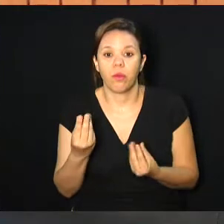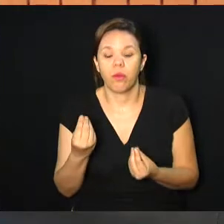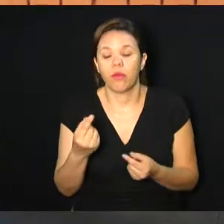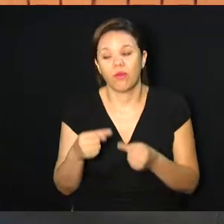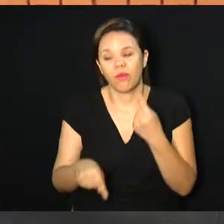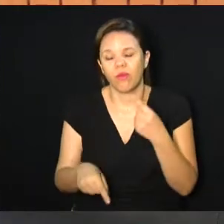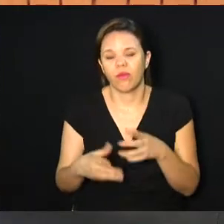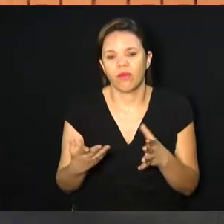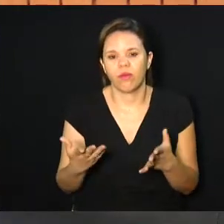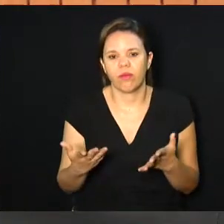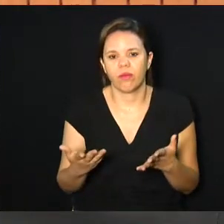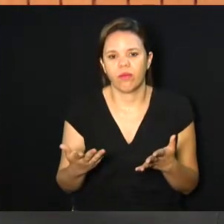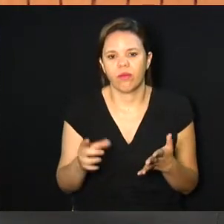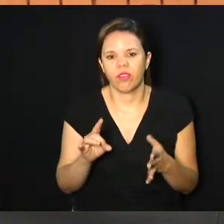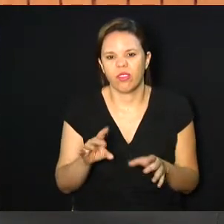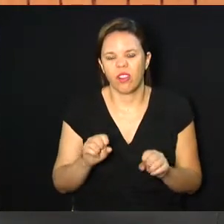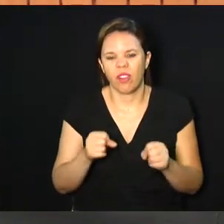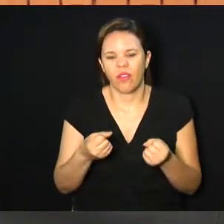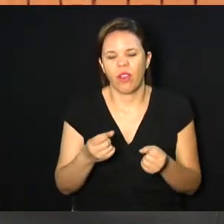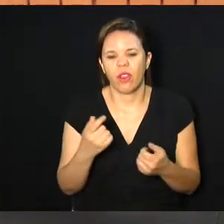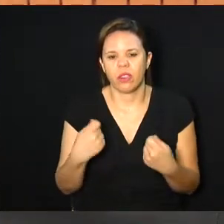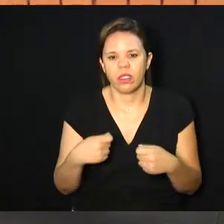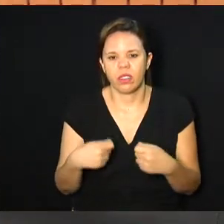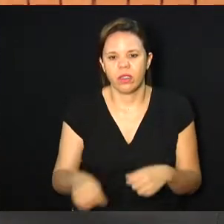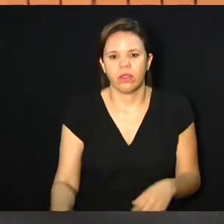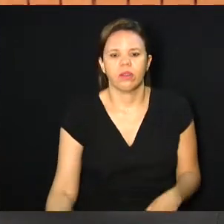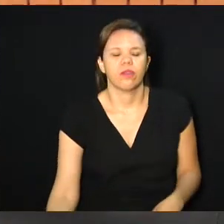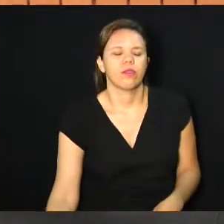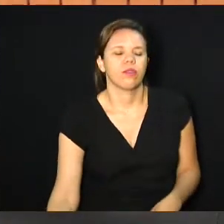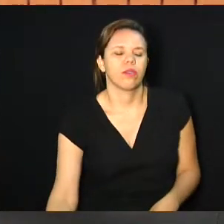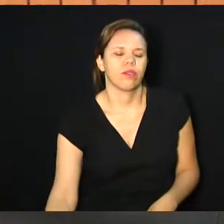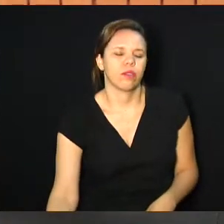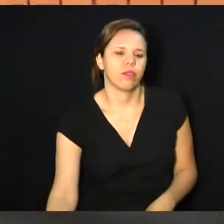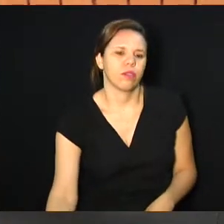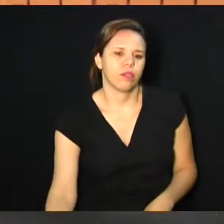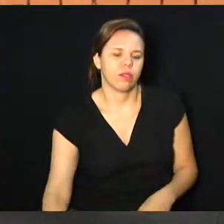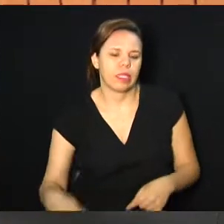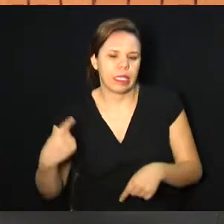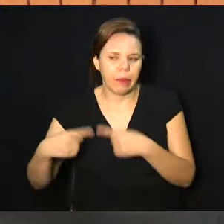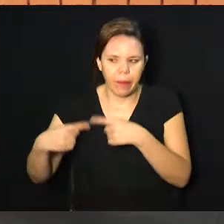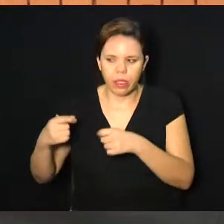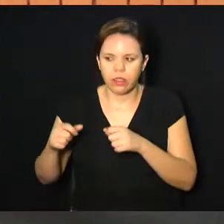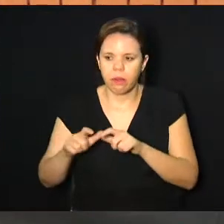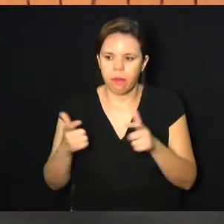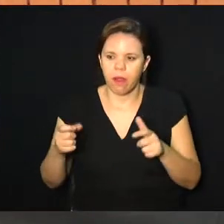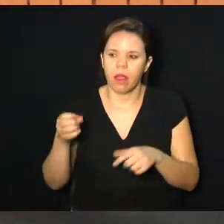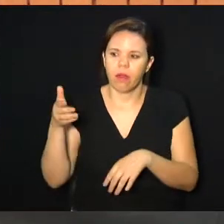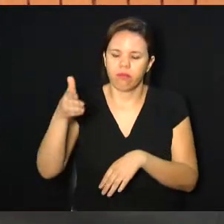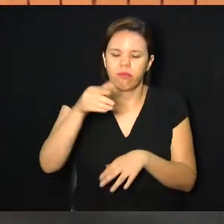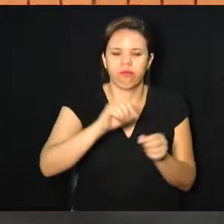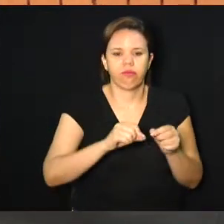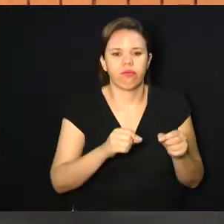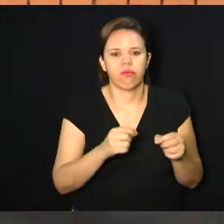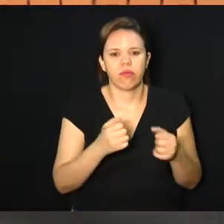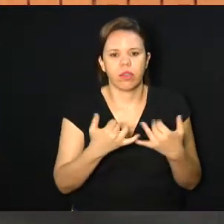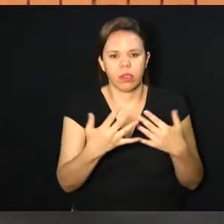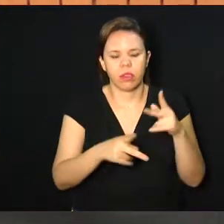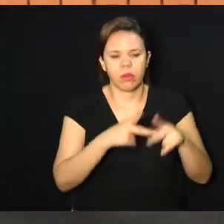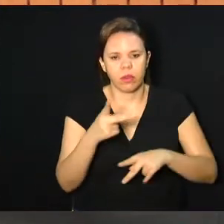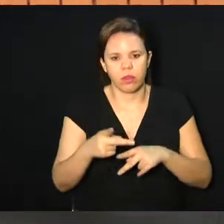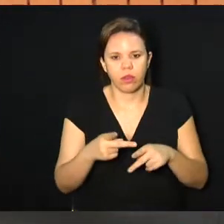inviável, acho que só reforça a necessidade de debates maiores com a população em relação ao estudo de linhas e